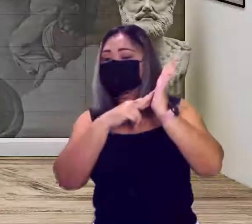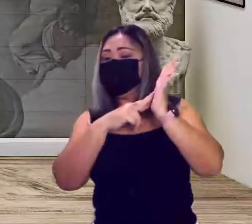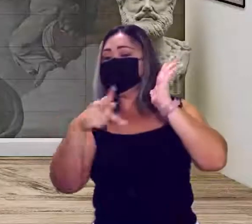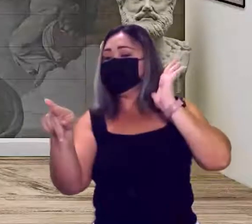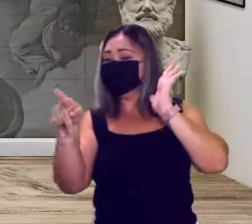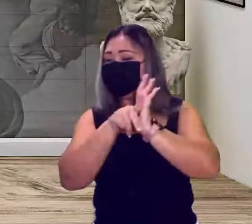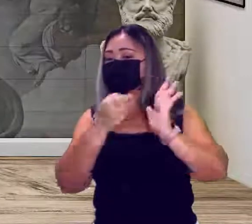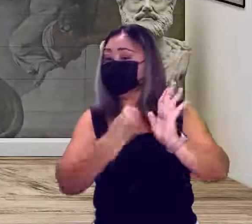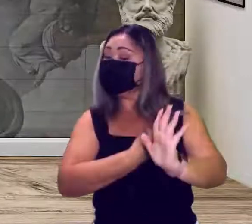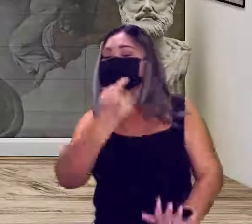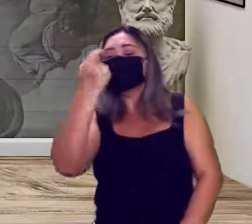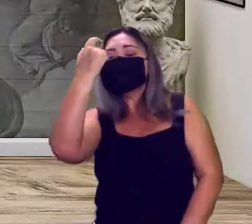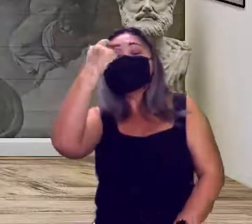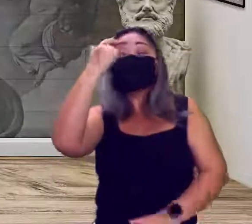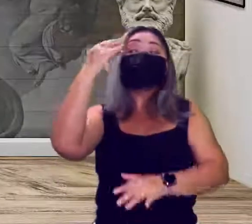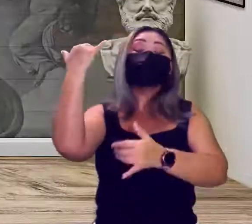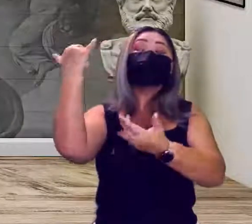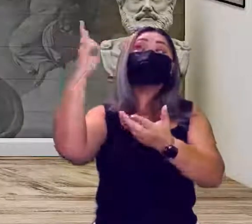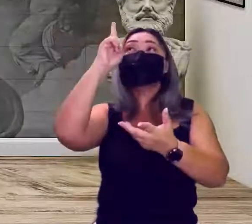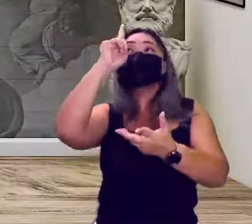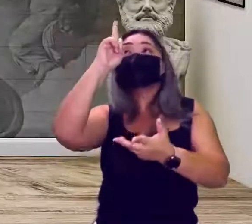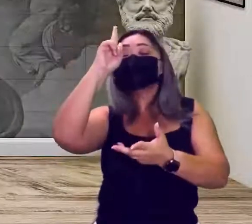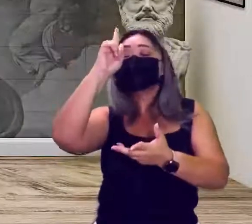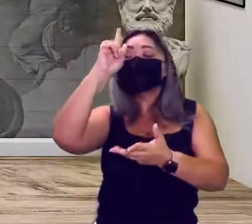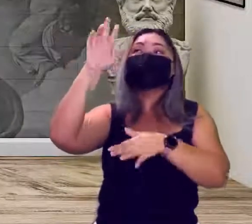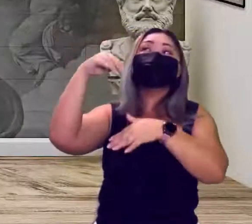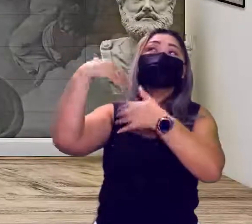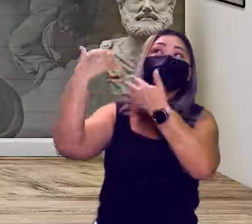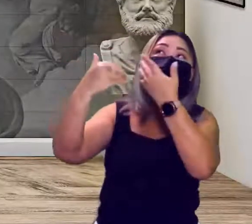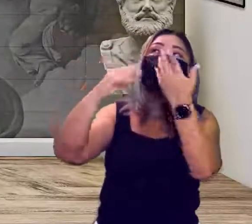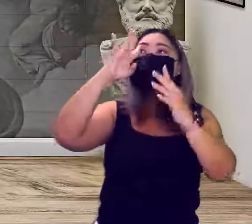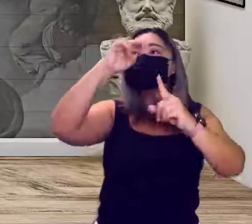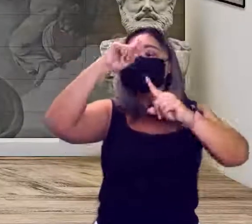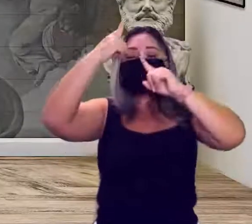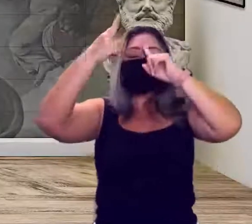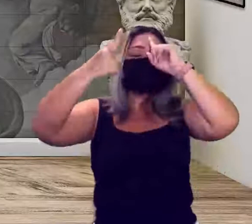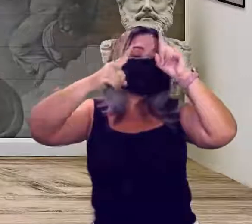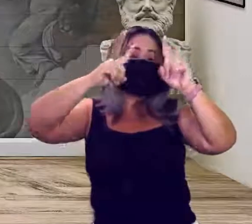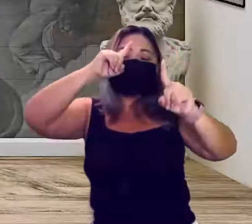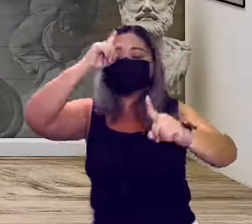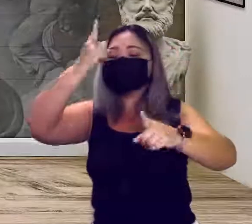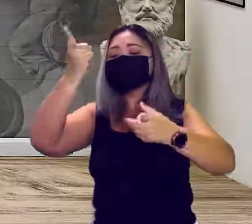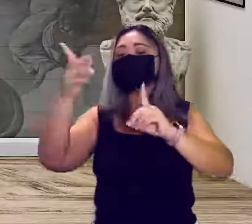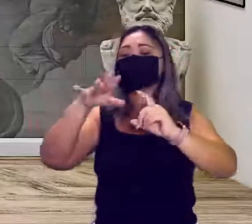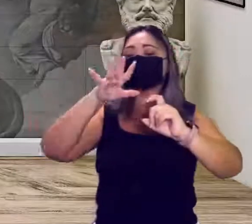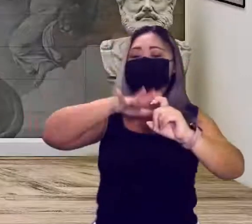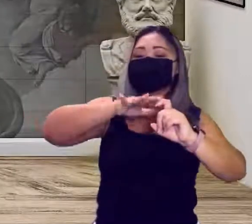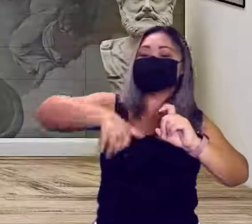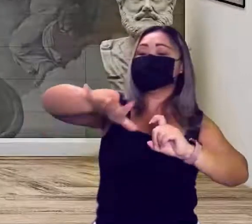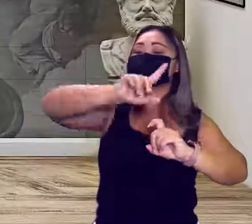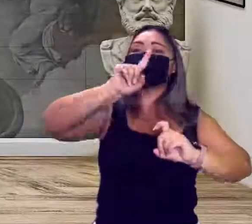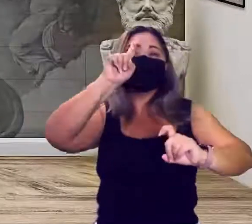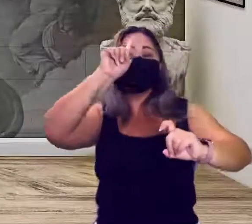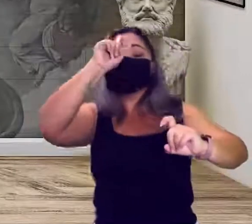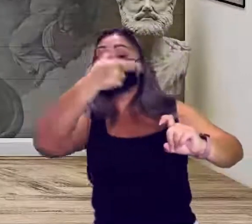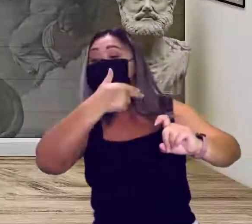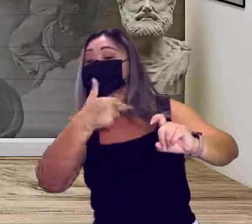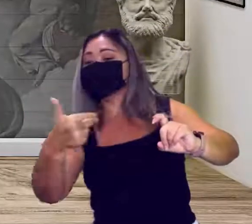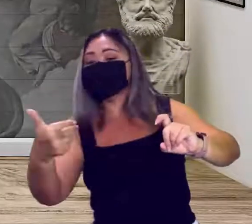vida, mas uma ideia, uma história para a gente ter criatividade, porque às vezes pela mitologia a gente cria muitas coisas,